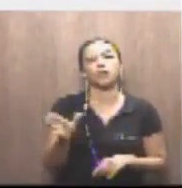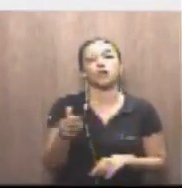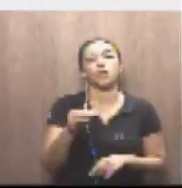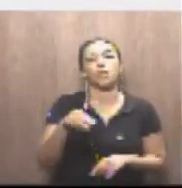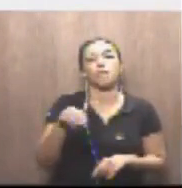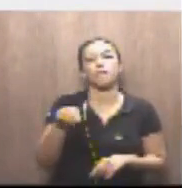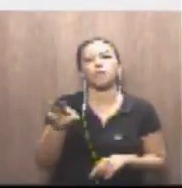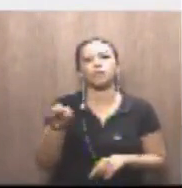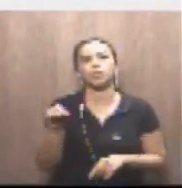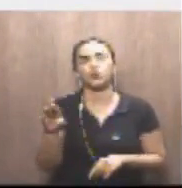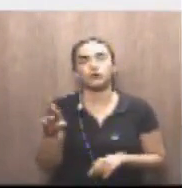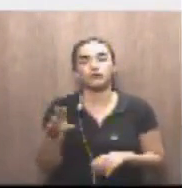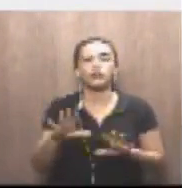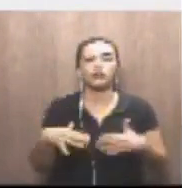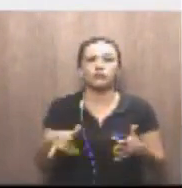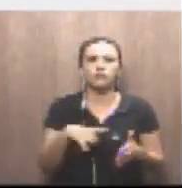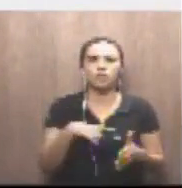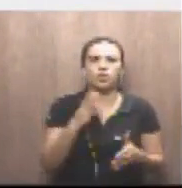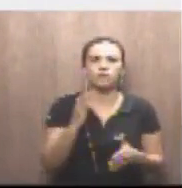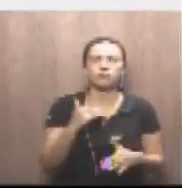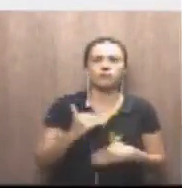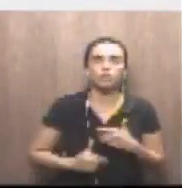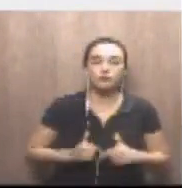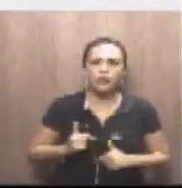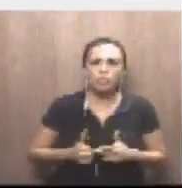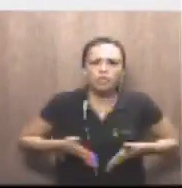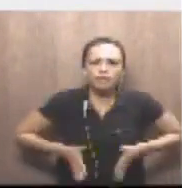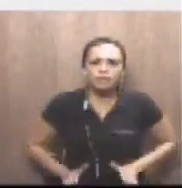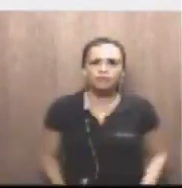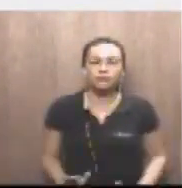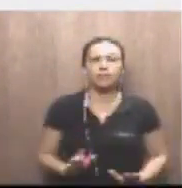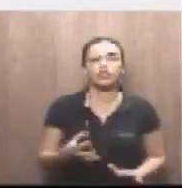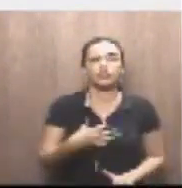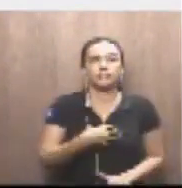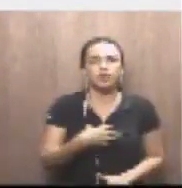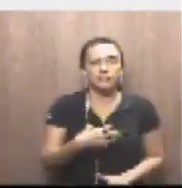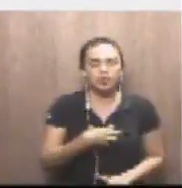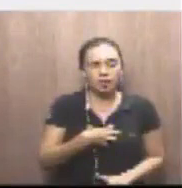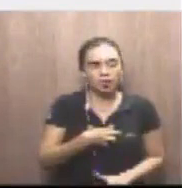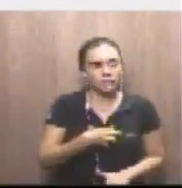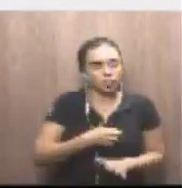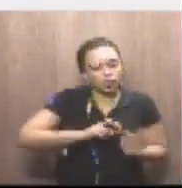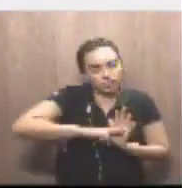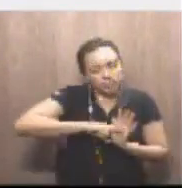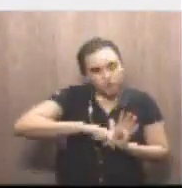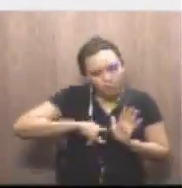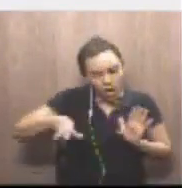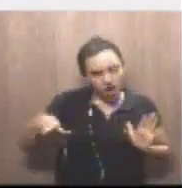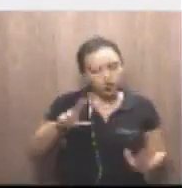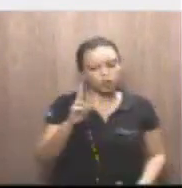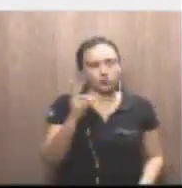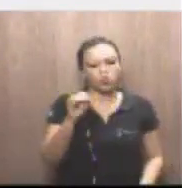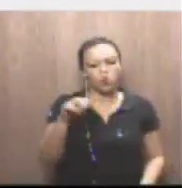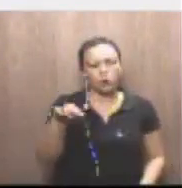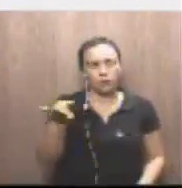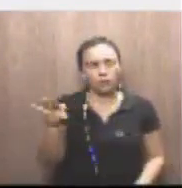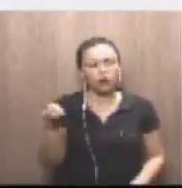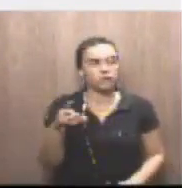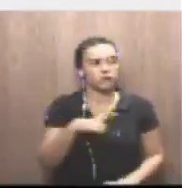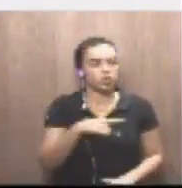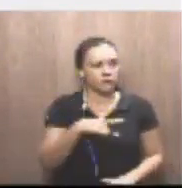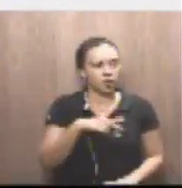nesse processo de trabalho de parto, ela vai ter sobre si um coquetel de hormônios, que ali vai estar envolvido